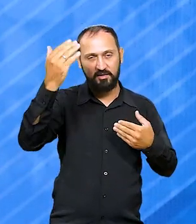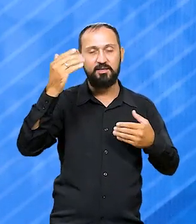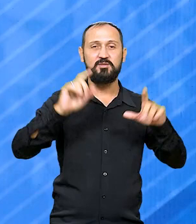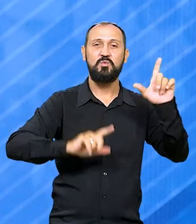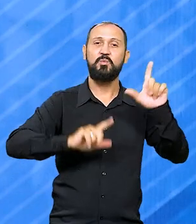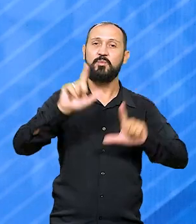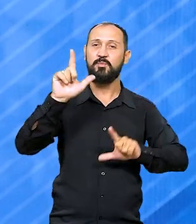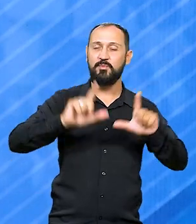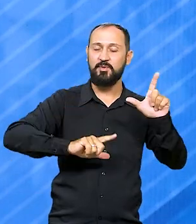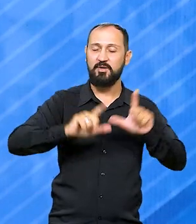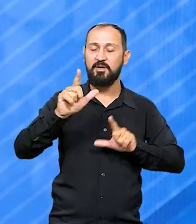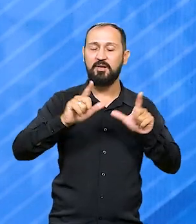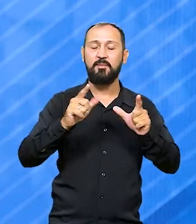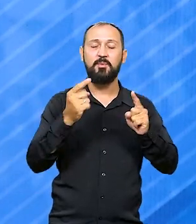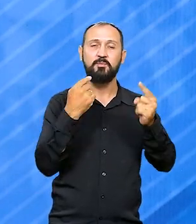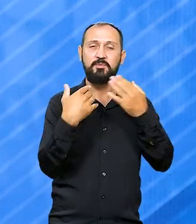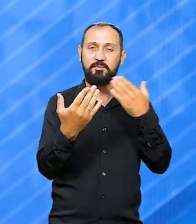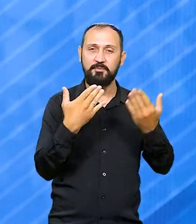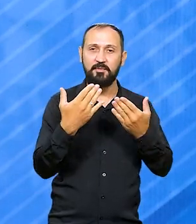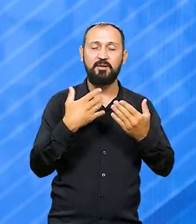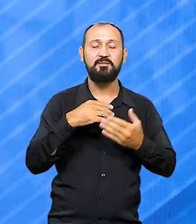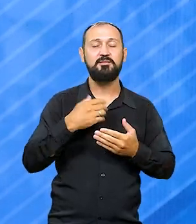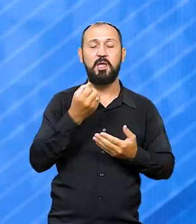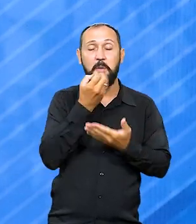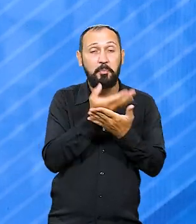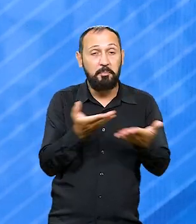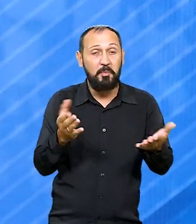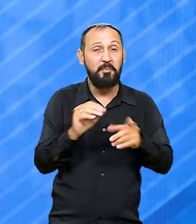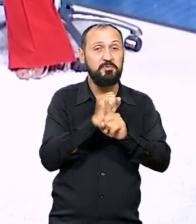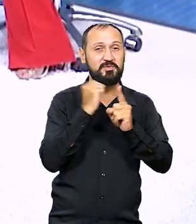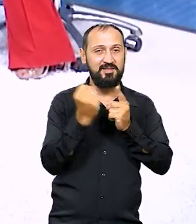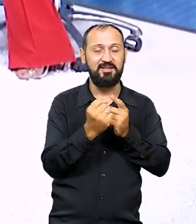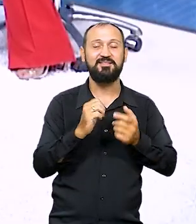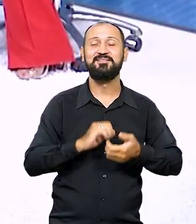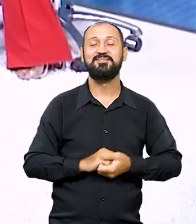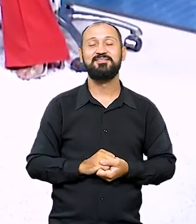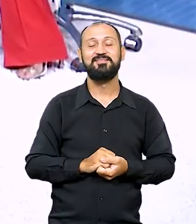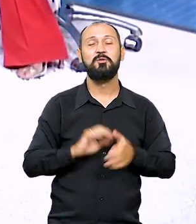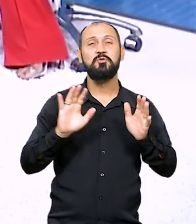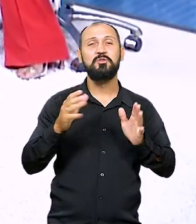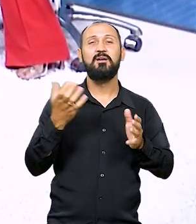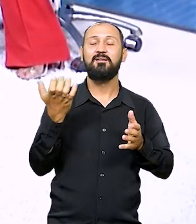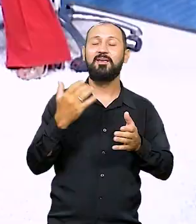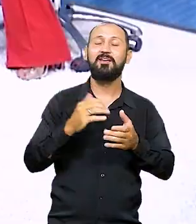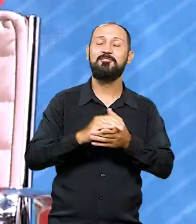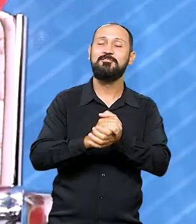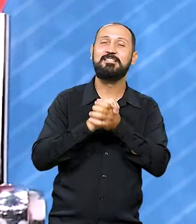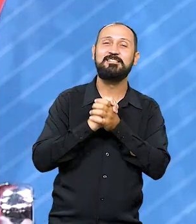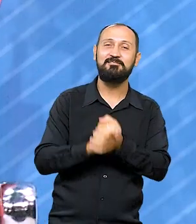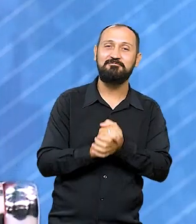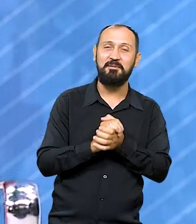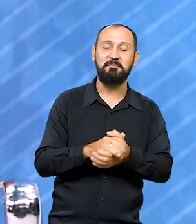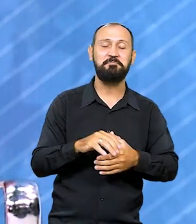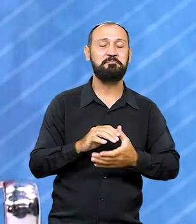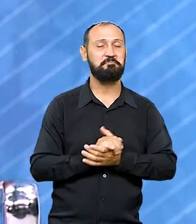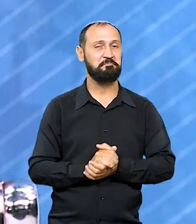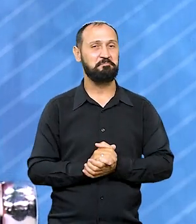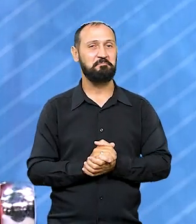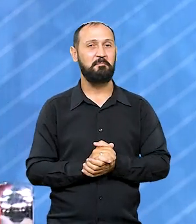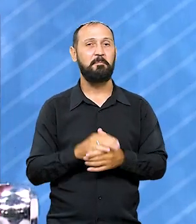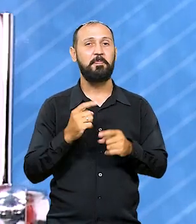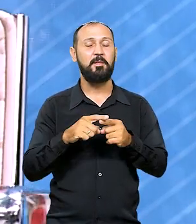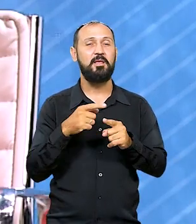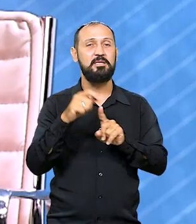agradeço o programa OAB em Debate, um excelente programa a toda a sociedade. Doutor, já quero saudá-lo aqui, né? Afinal